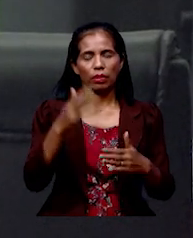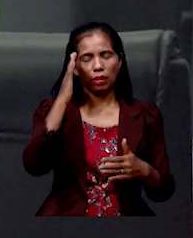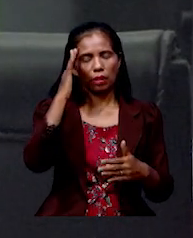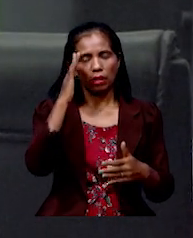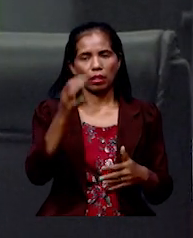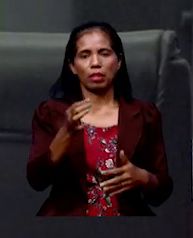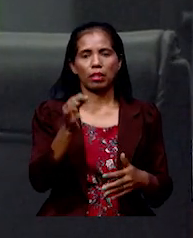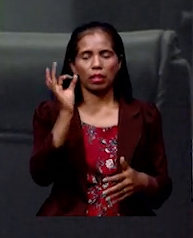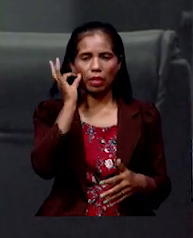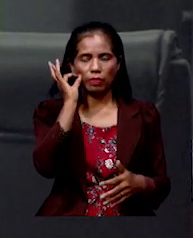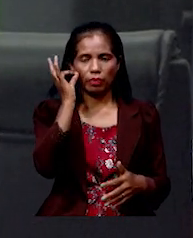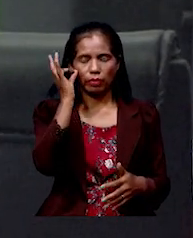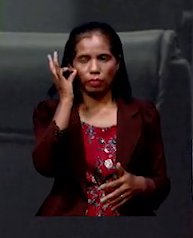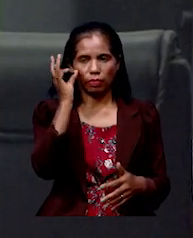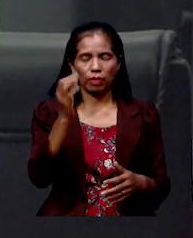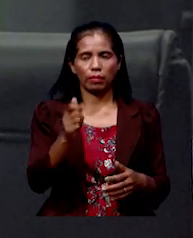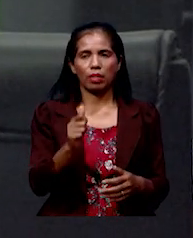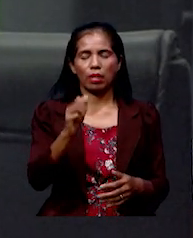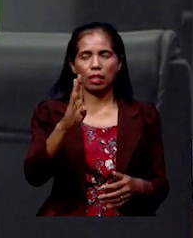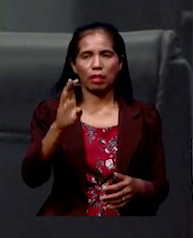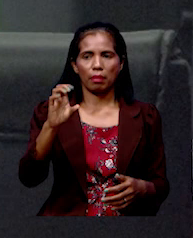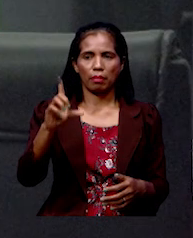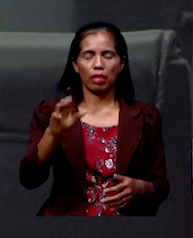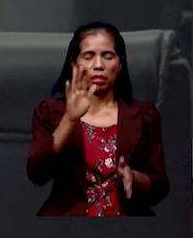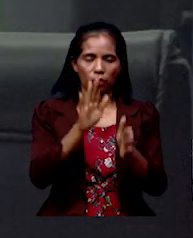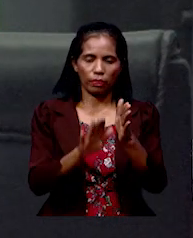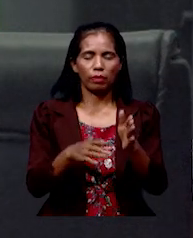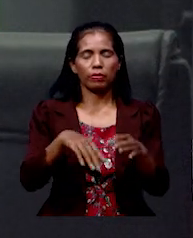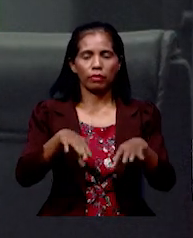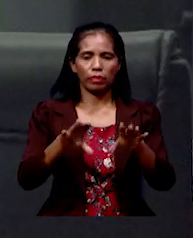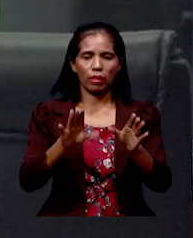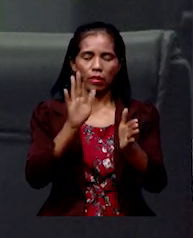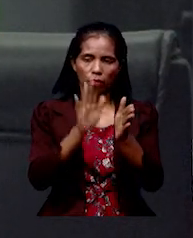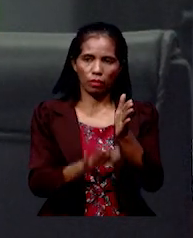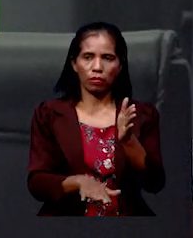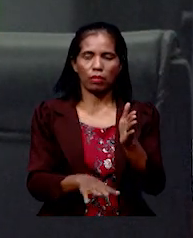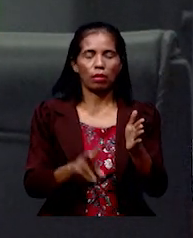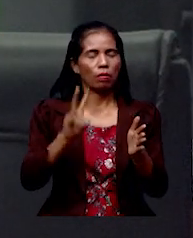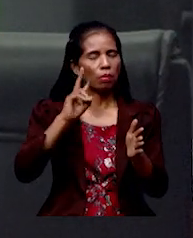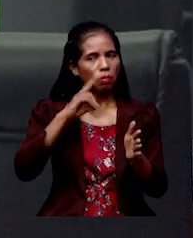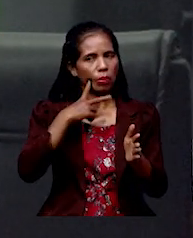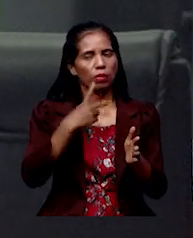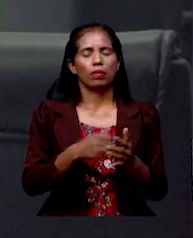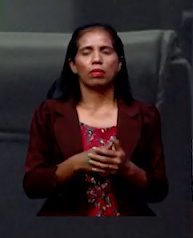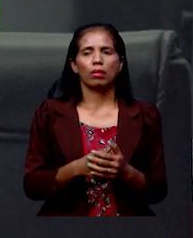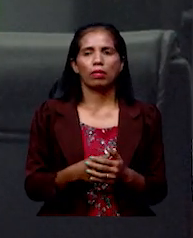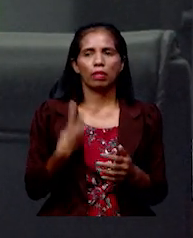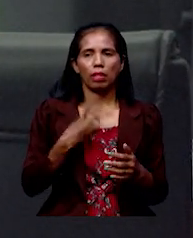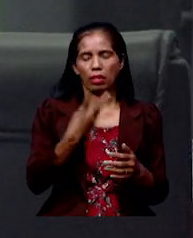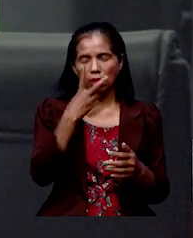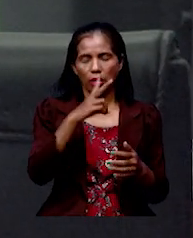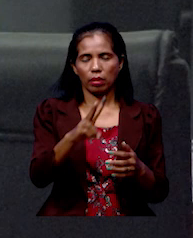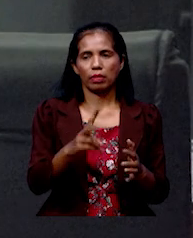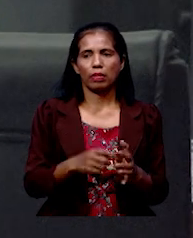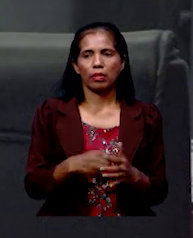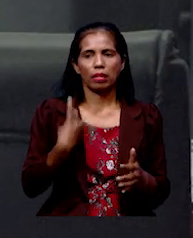dá para iPhone, para Apple, não vou saber a cana e folha em tu. Morotamos e tarekata que a inflação